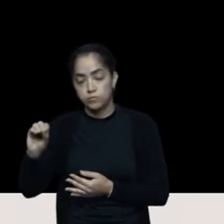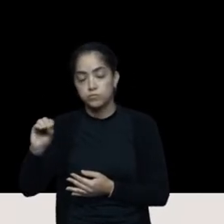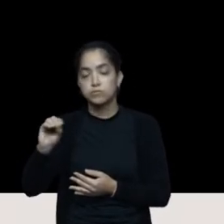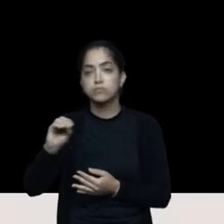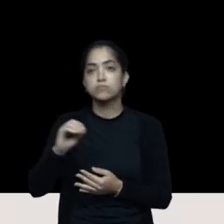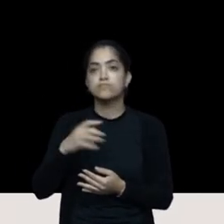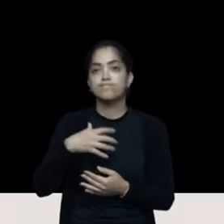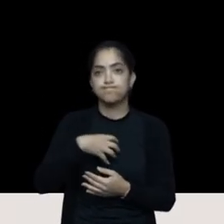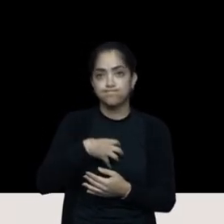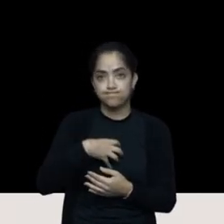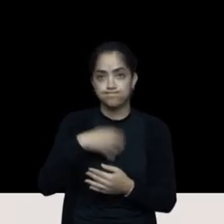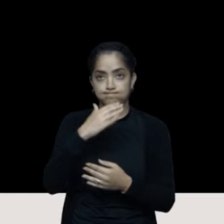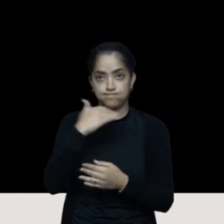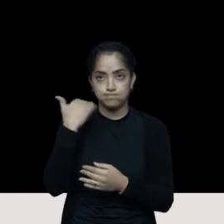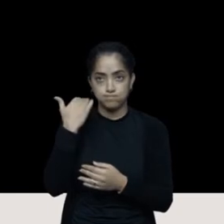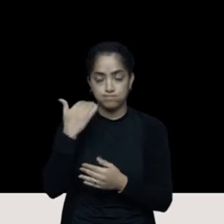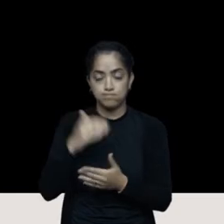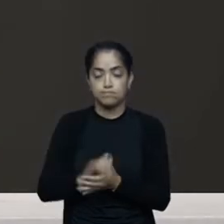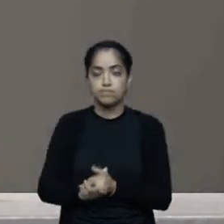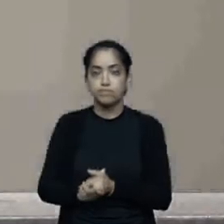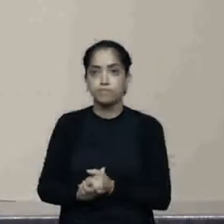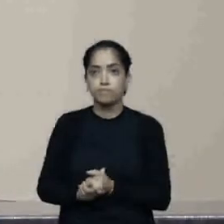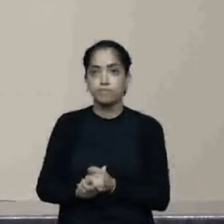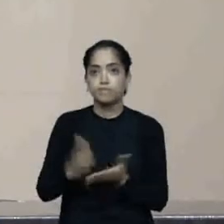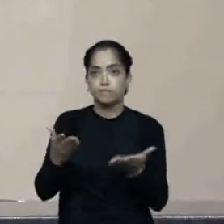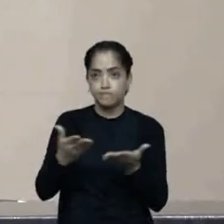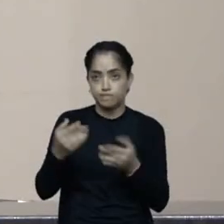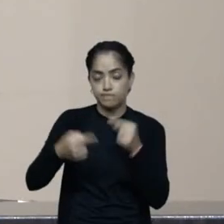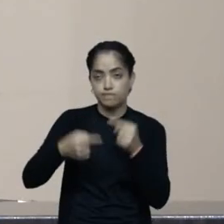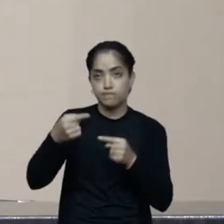pesar pelo seu falecimento. Em discussão.